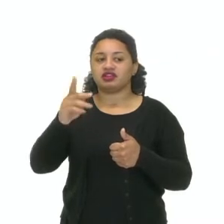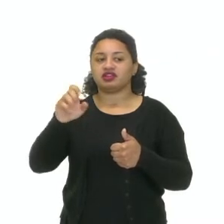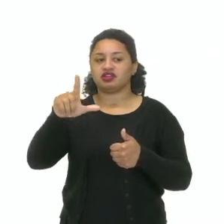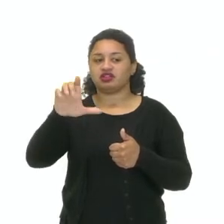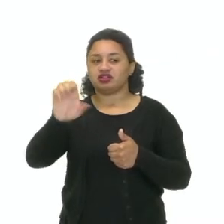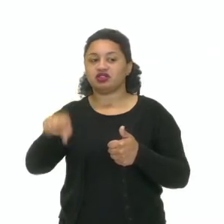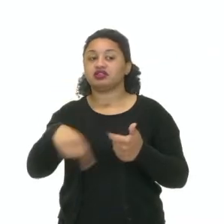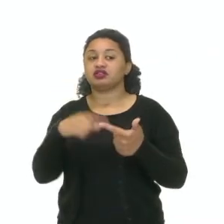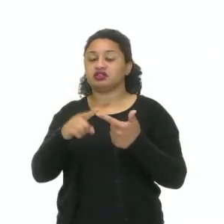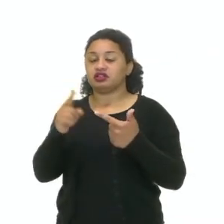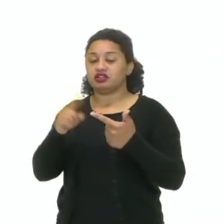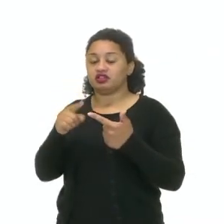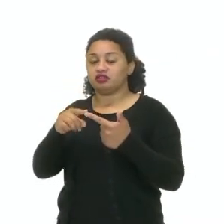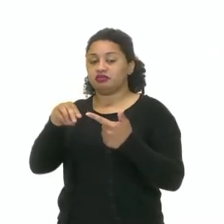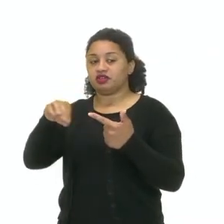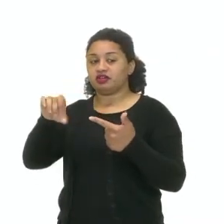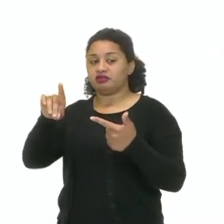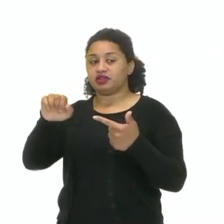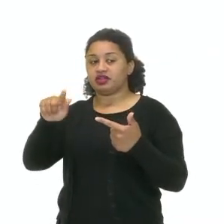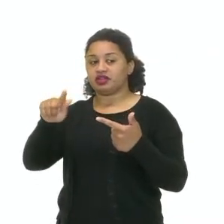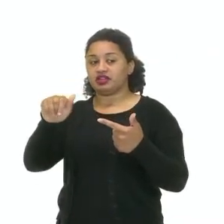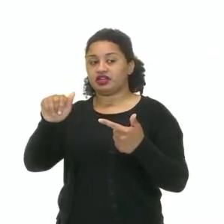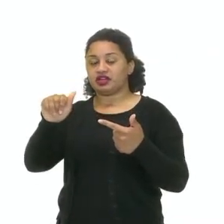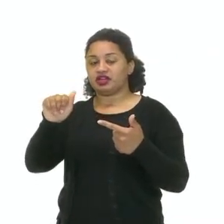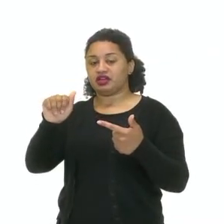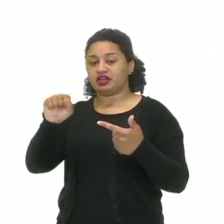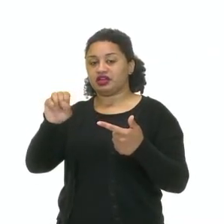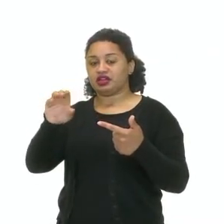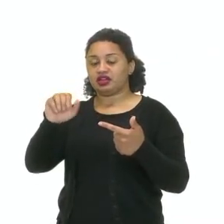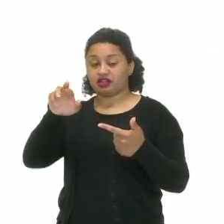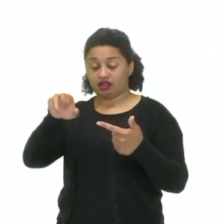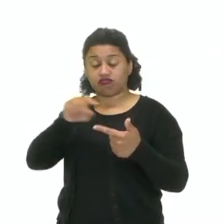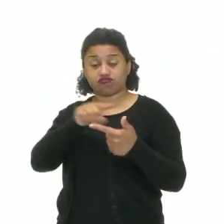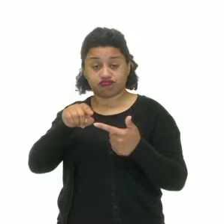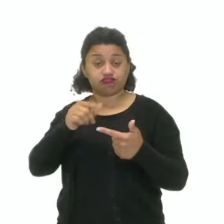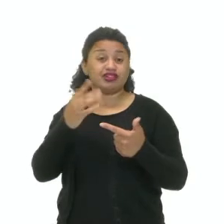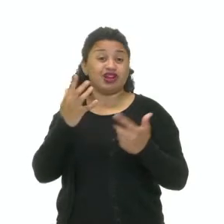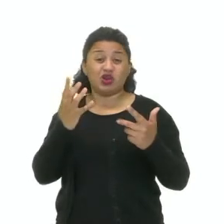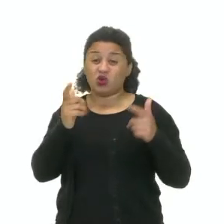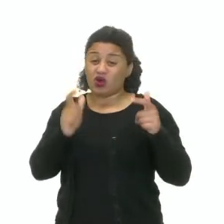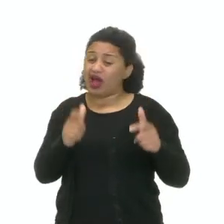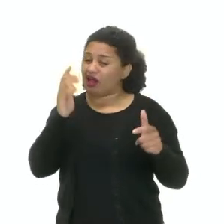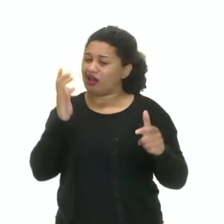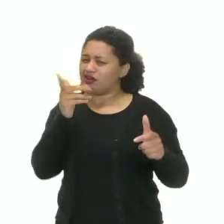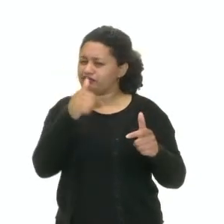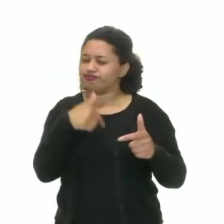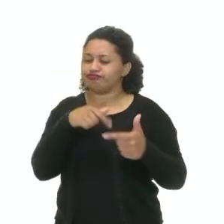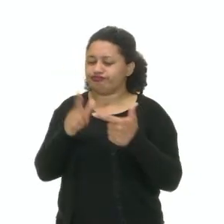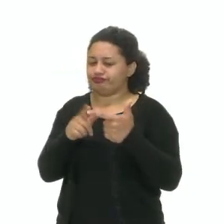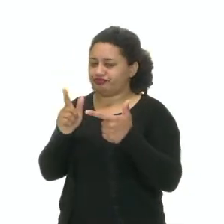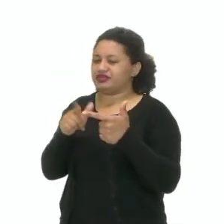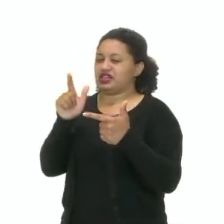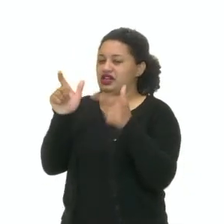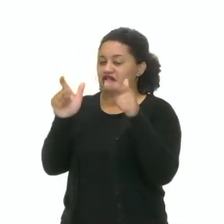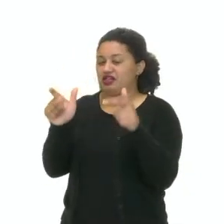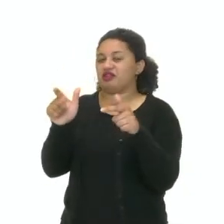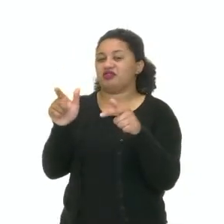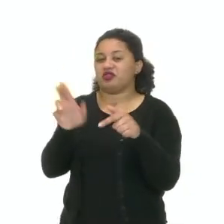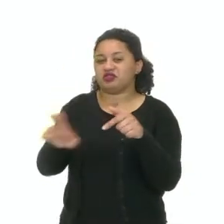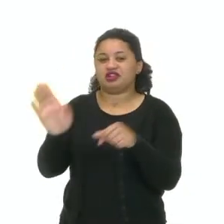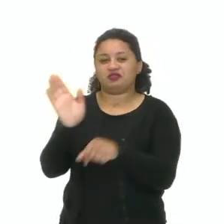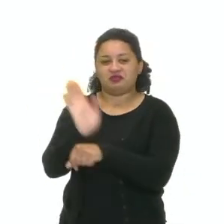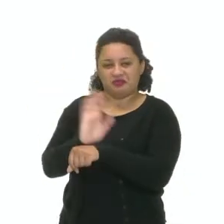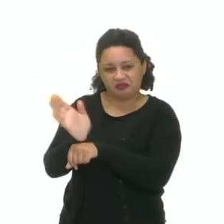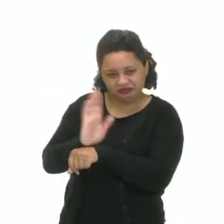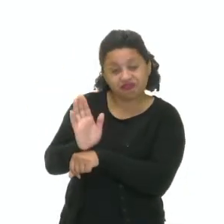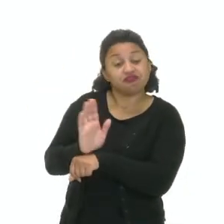que é linda e maravilhosa também, até virou cenário de filmes, né? Que a gente já conhece aí. Mas temos também, né, por